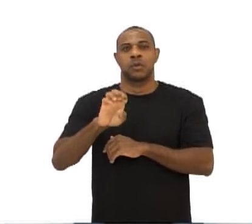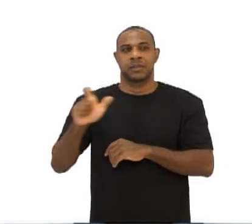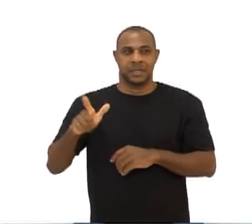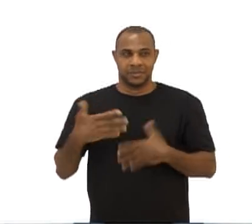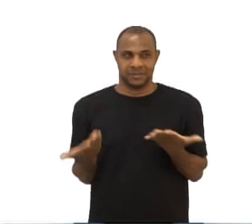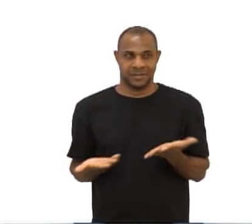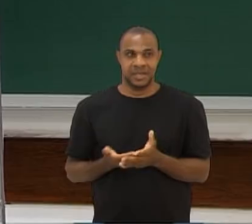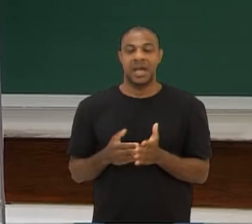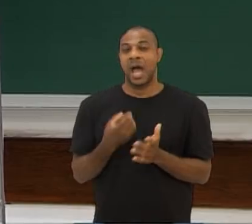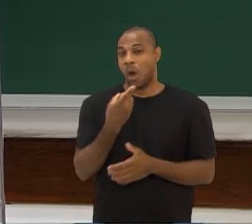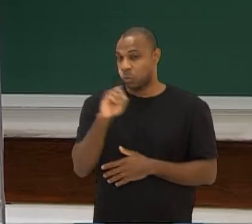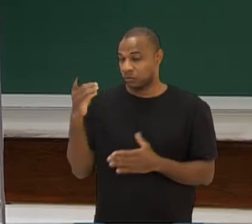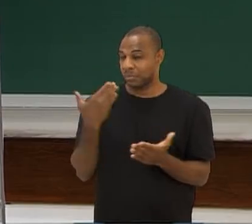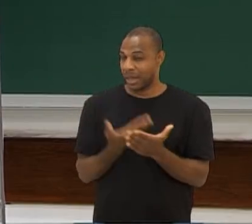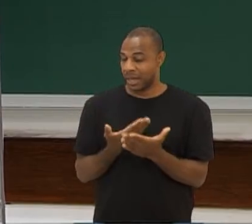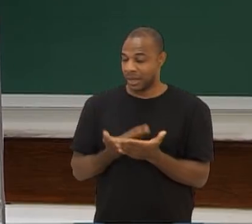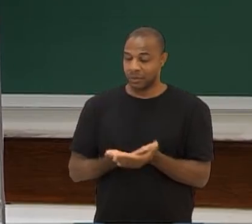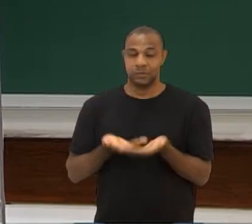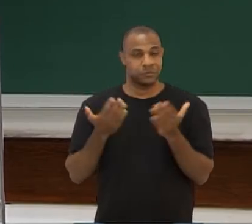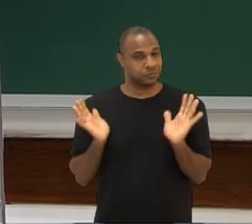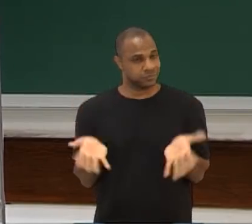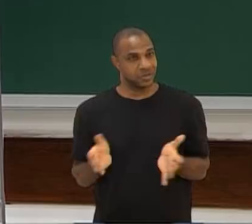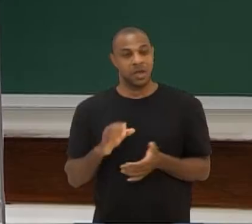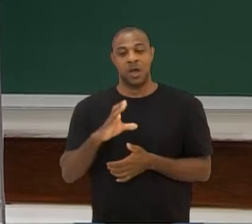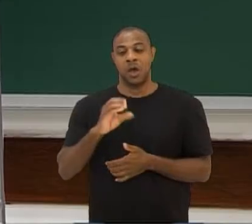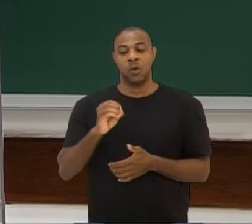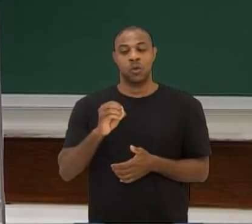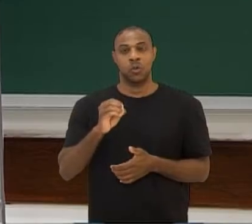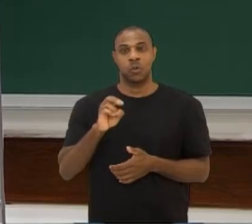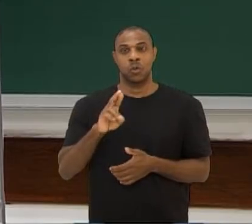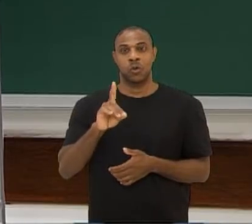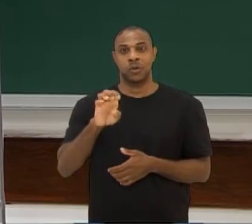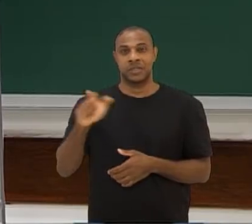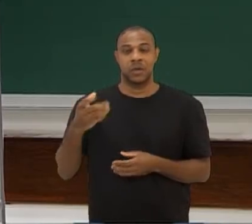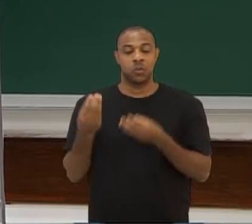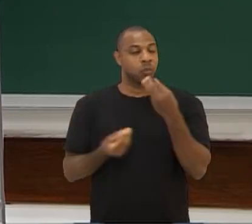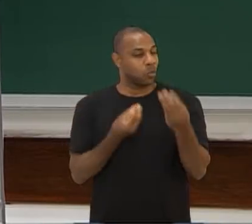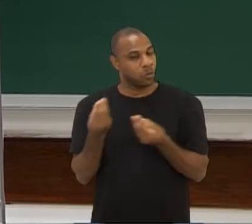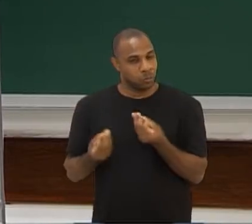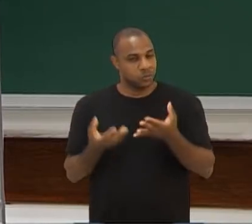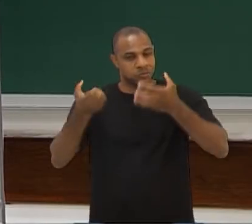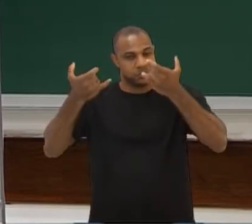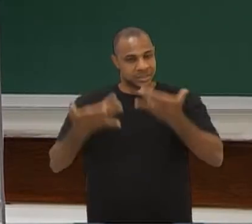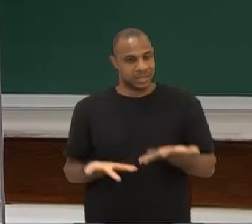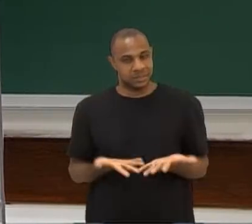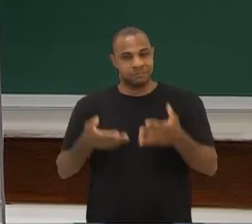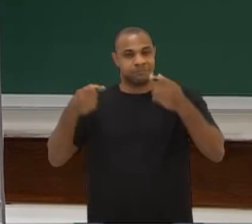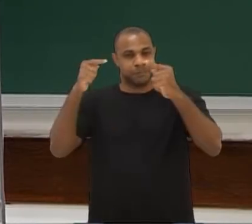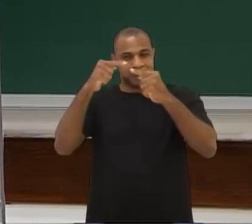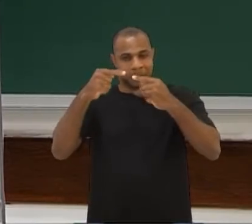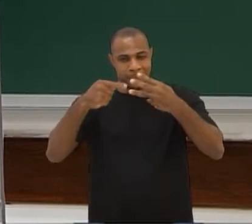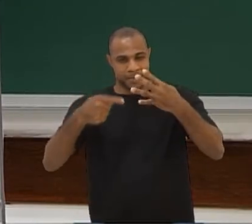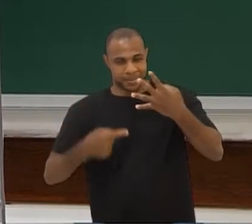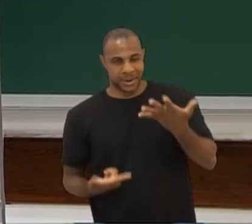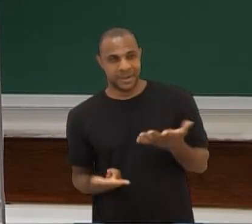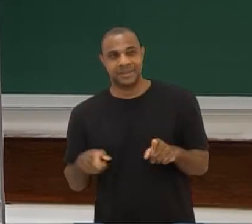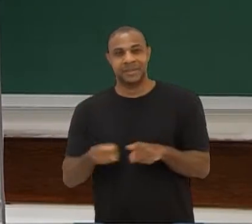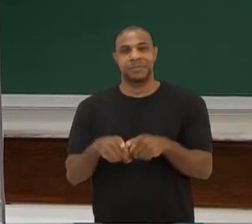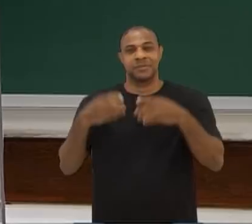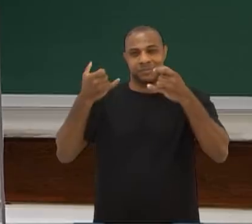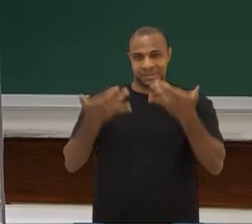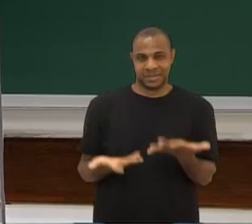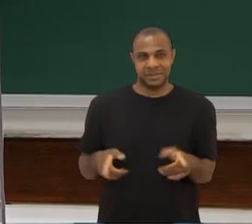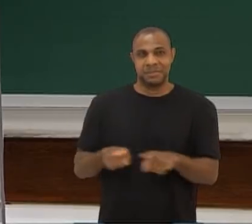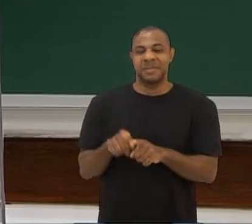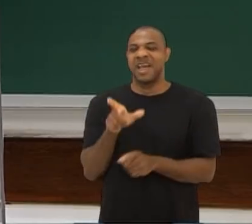aula. A gente já leu o cordel falando como era o cordel, já lemos o cordel sobre o Boisebu e